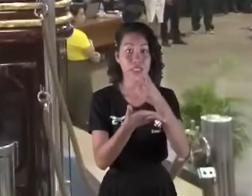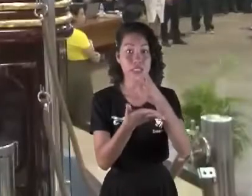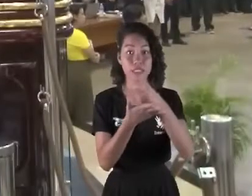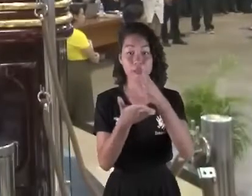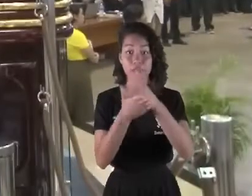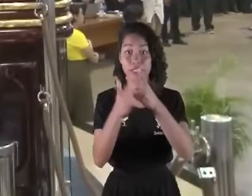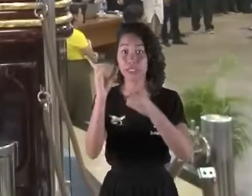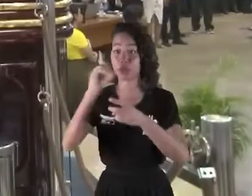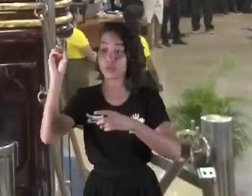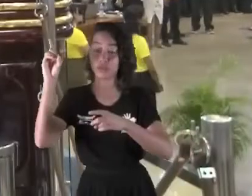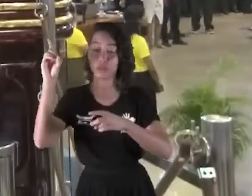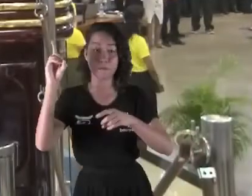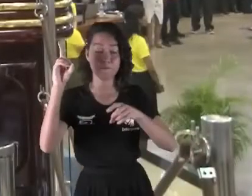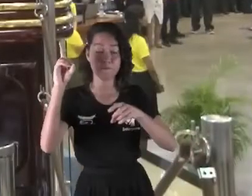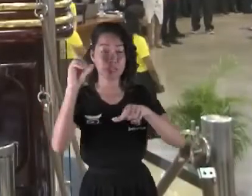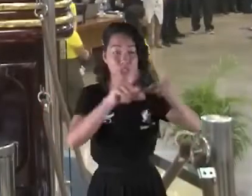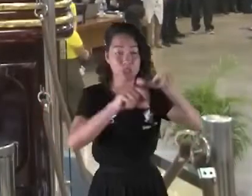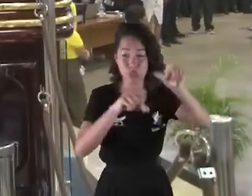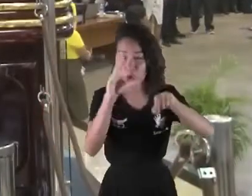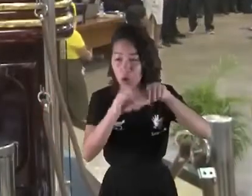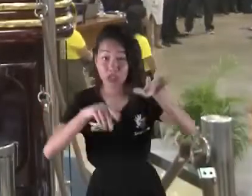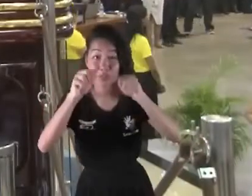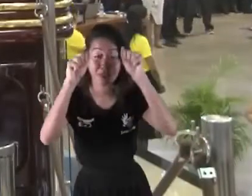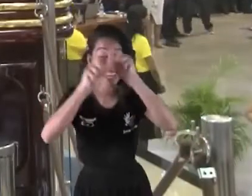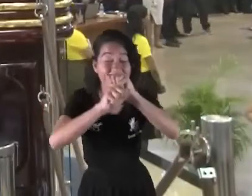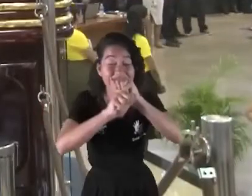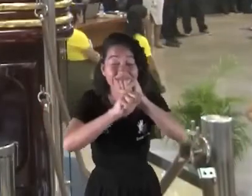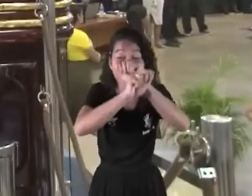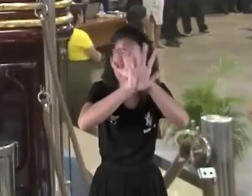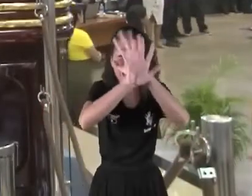audível e sensitível.